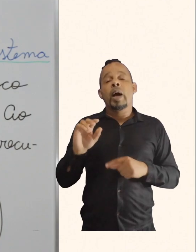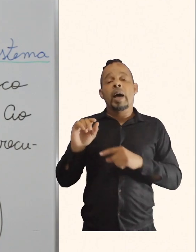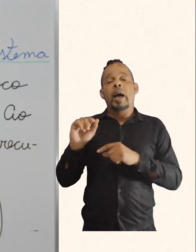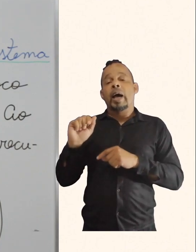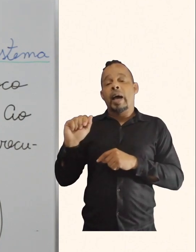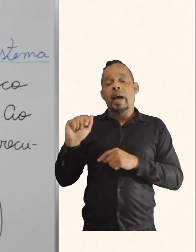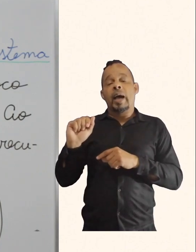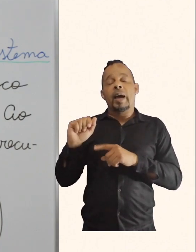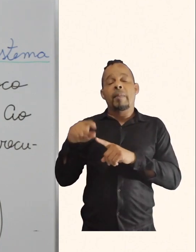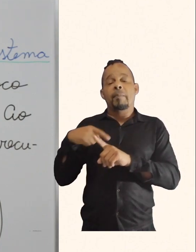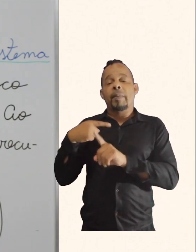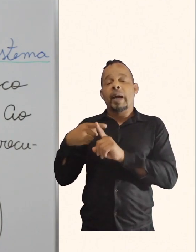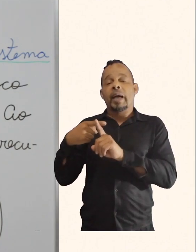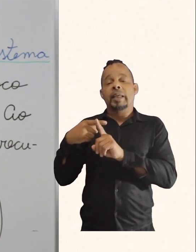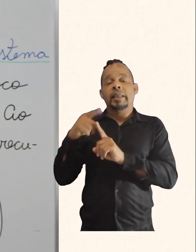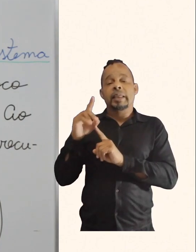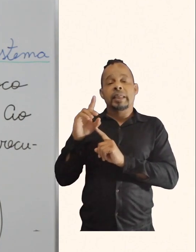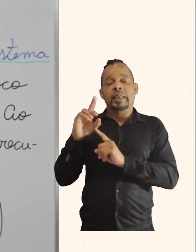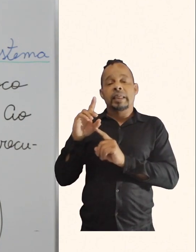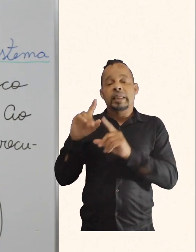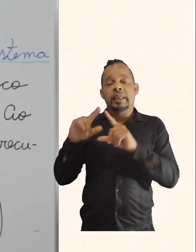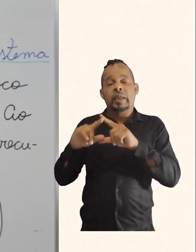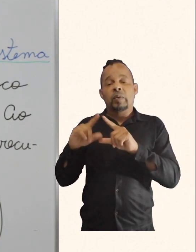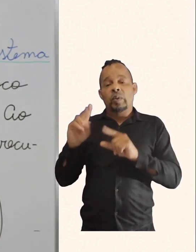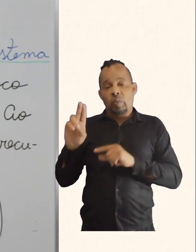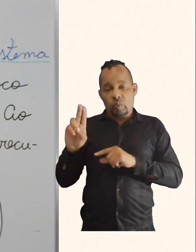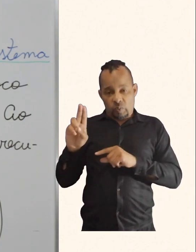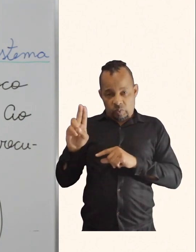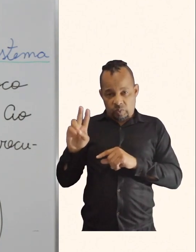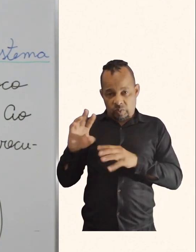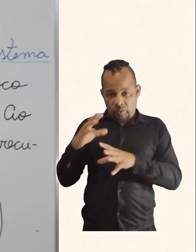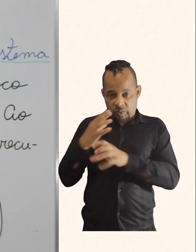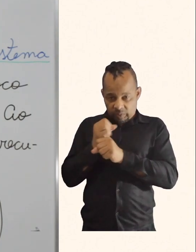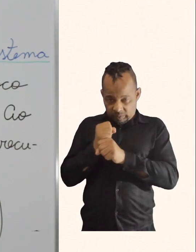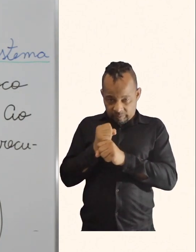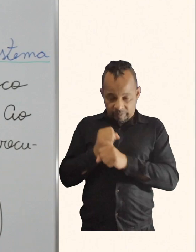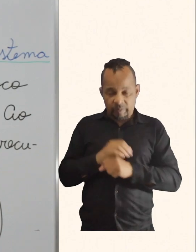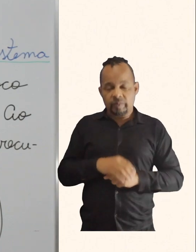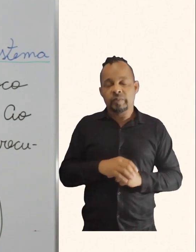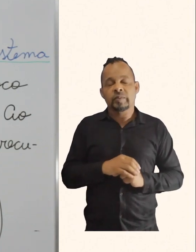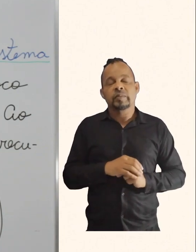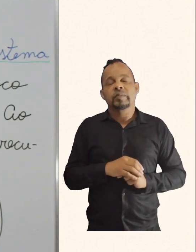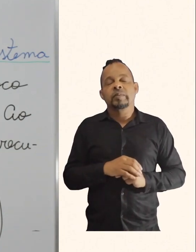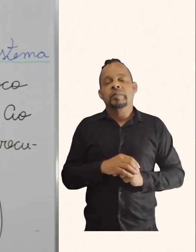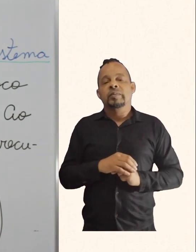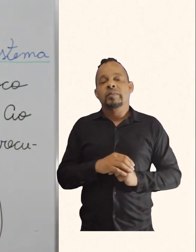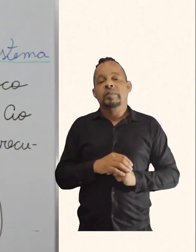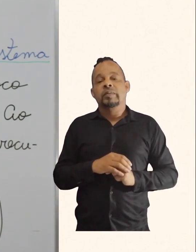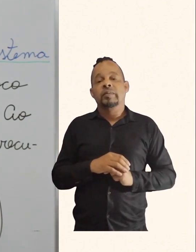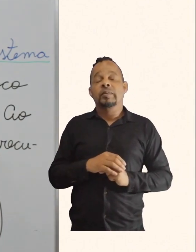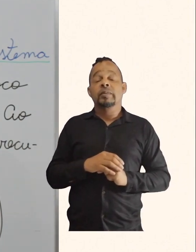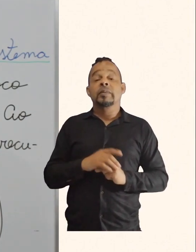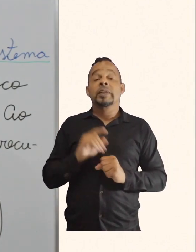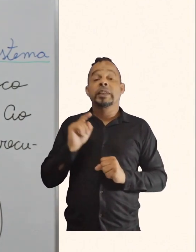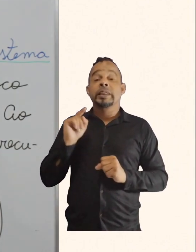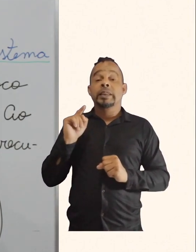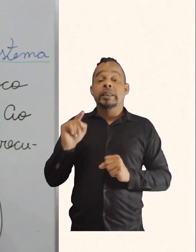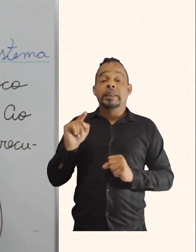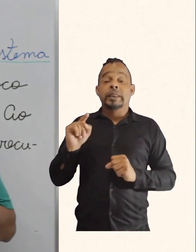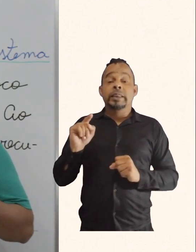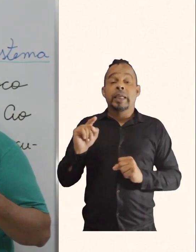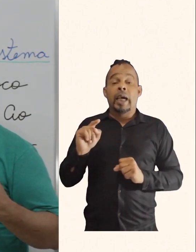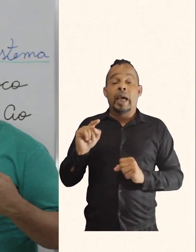tinha mais o que eu forneci. Tranquilo? Muito bem. Para que esta